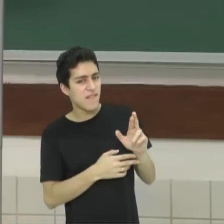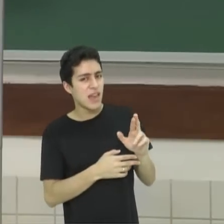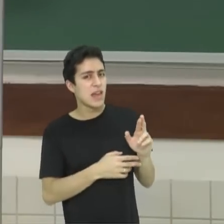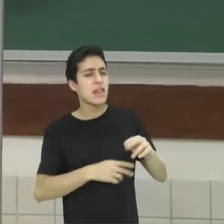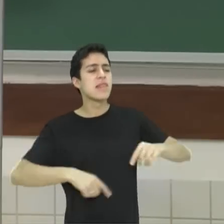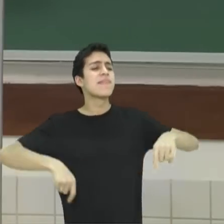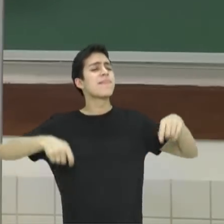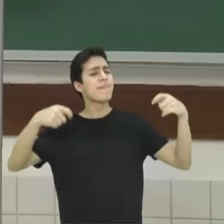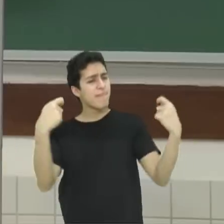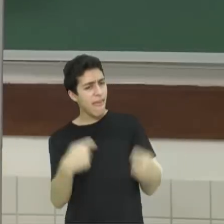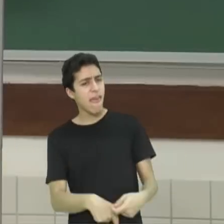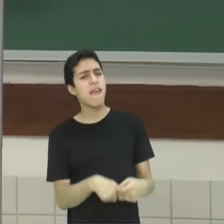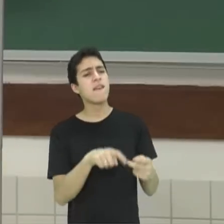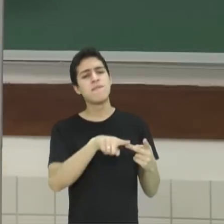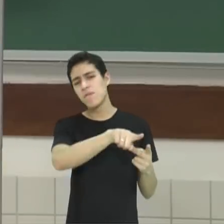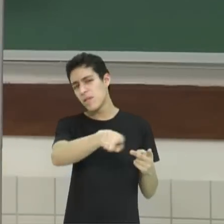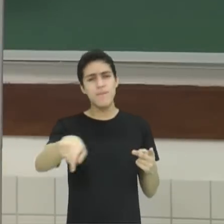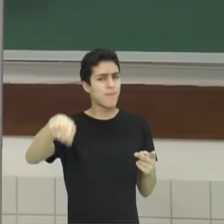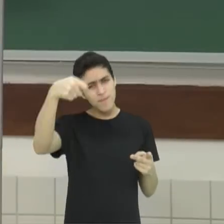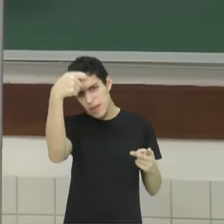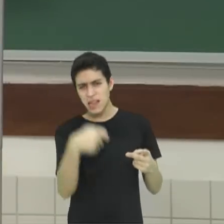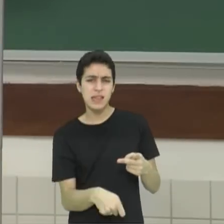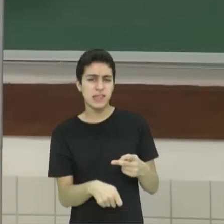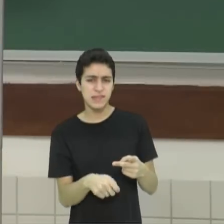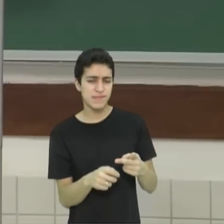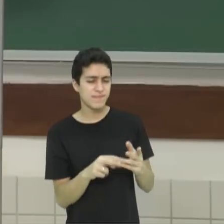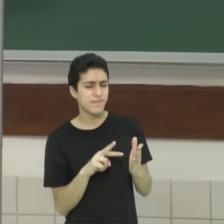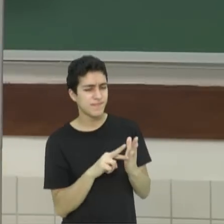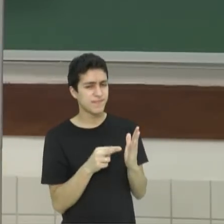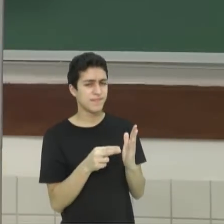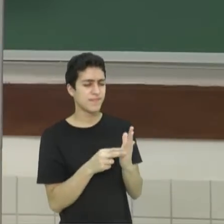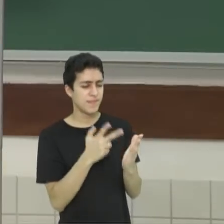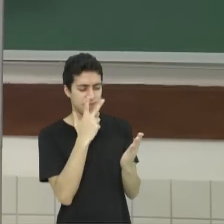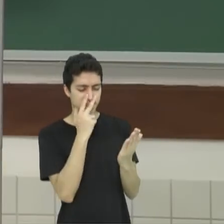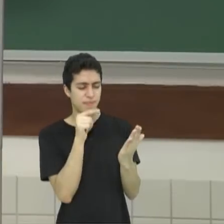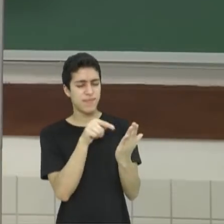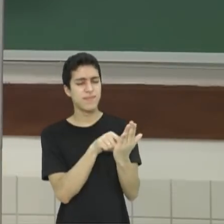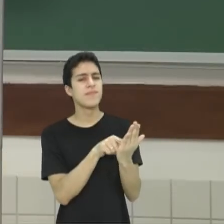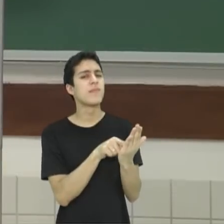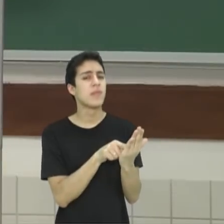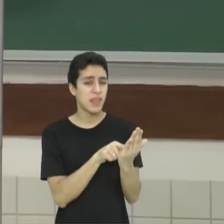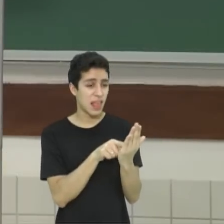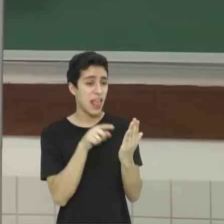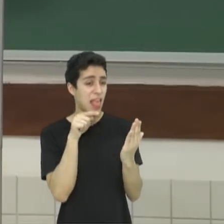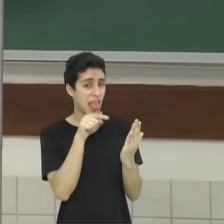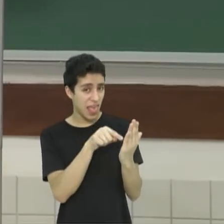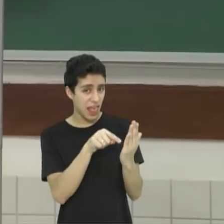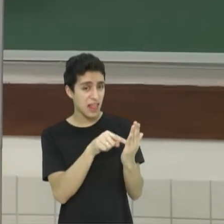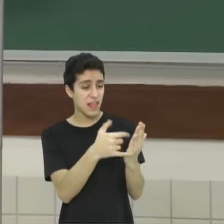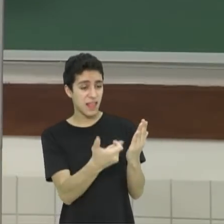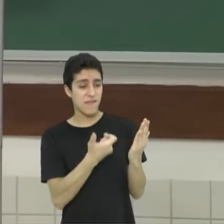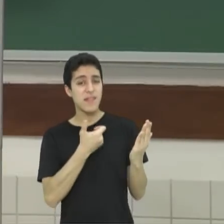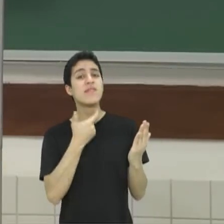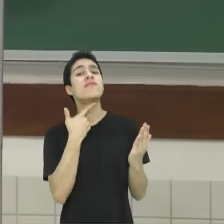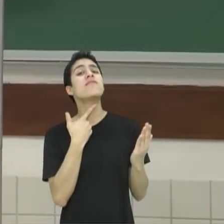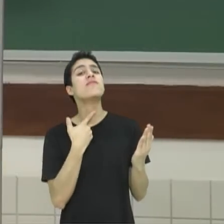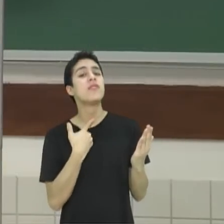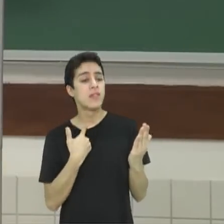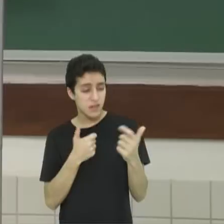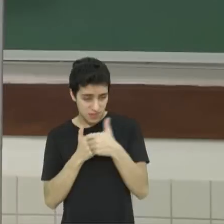você precisa fazer. Então, aí ele chama a atenção para algo que ele quer que você faça.